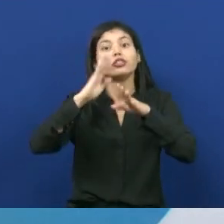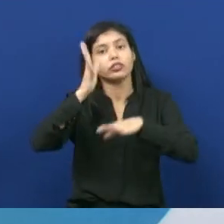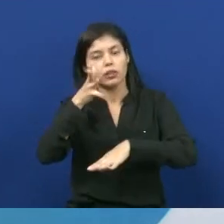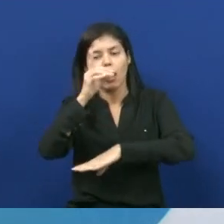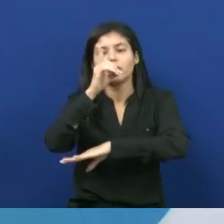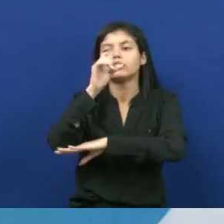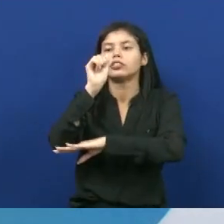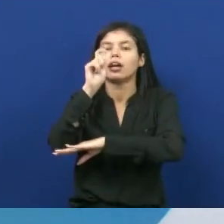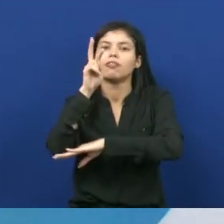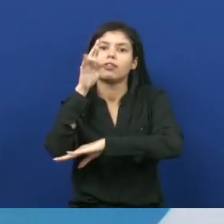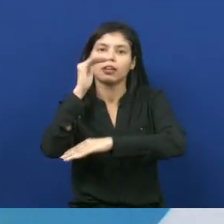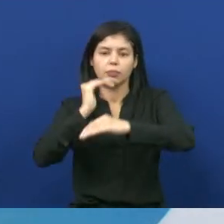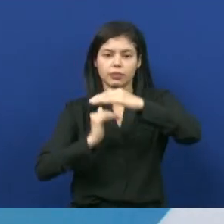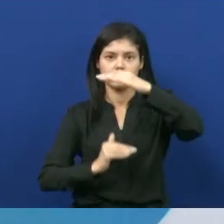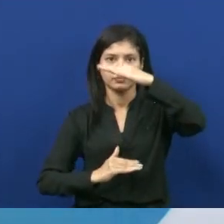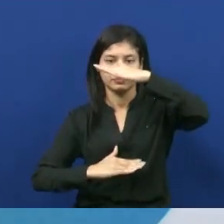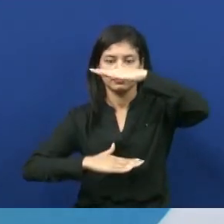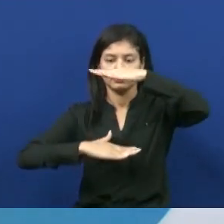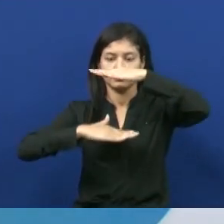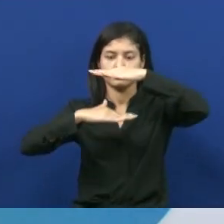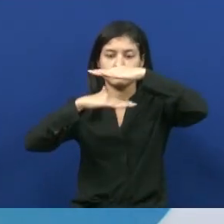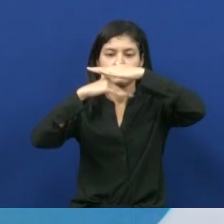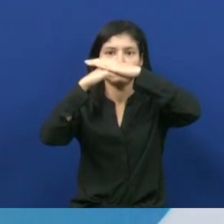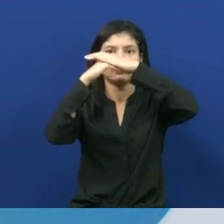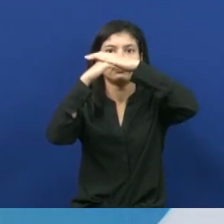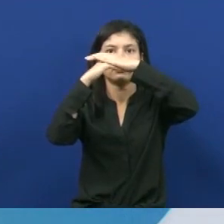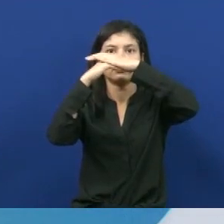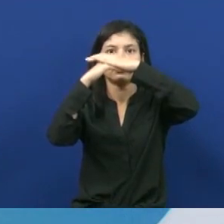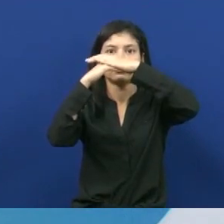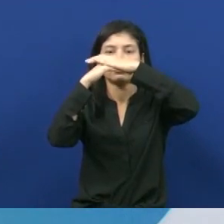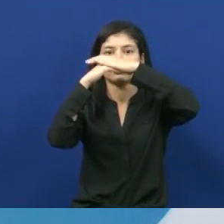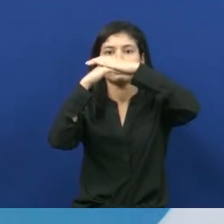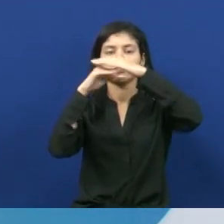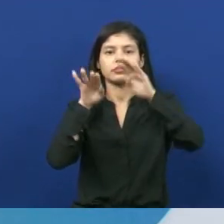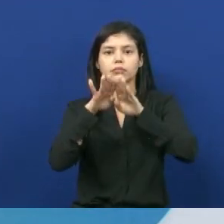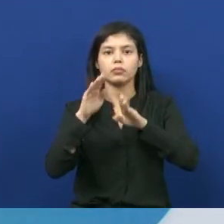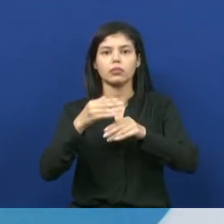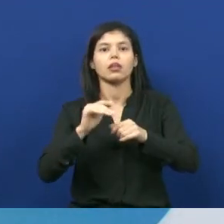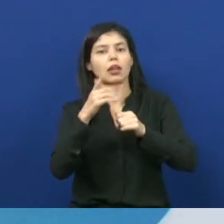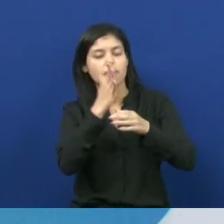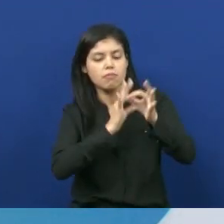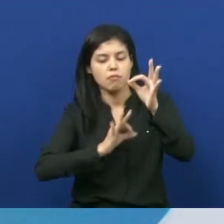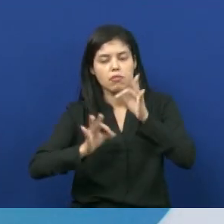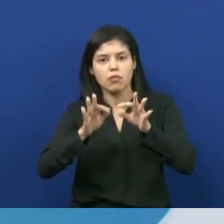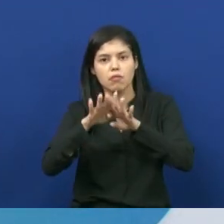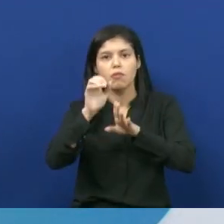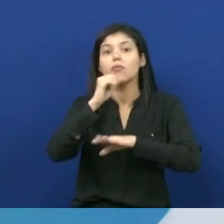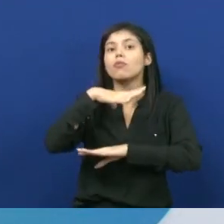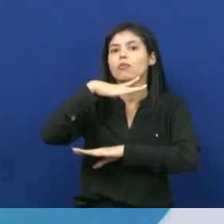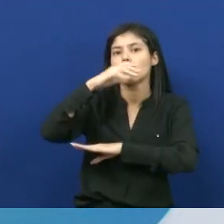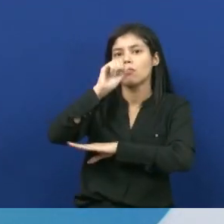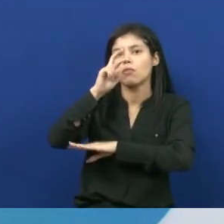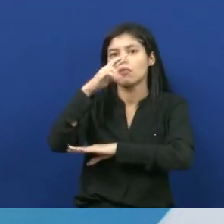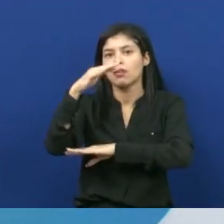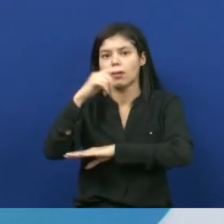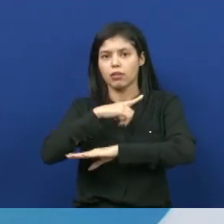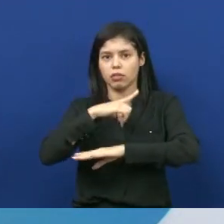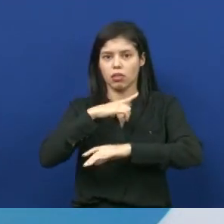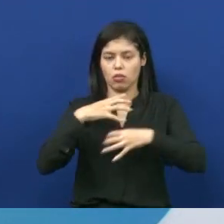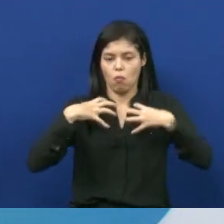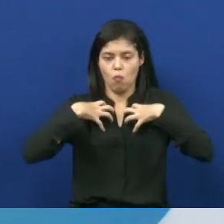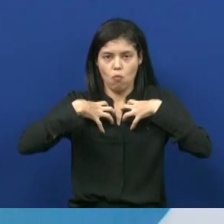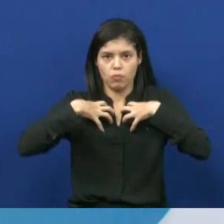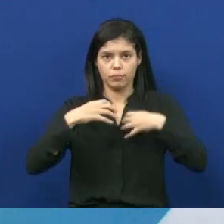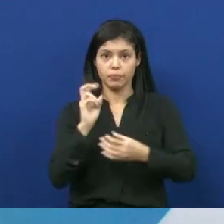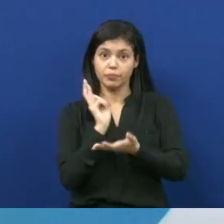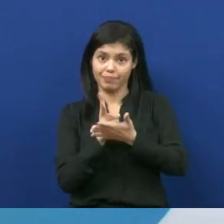diafragma sobe, exatamente para empurrar o ar que estava contido dentro do pulmão. Isso é necessário o